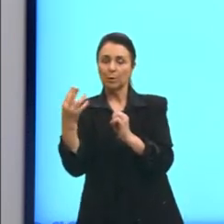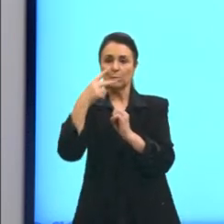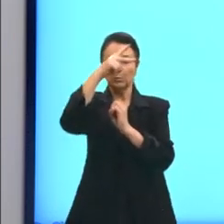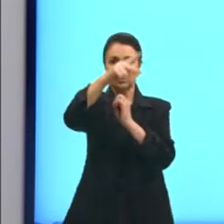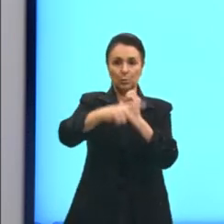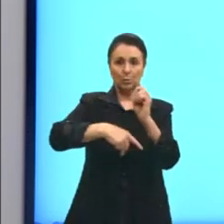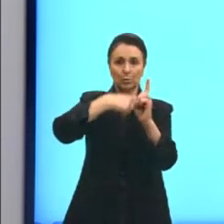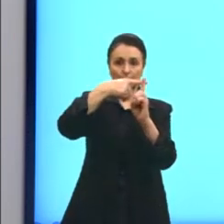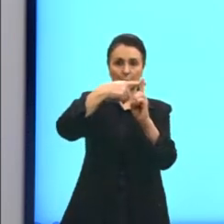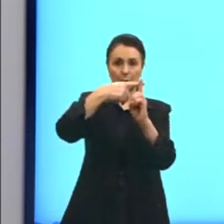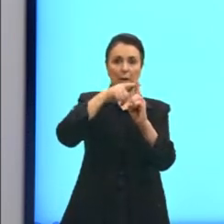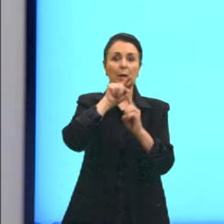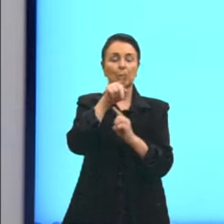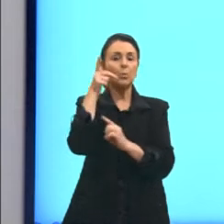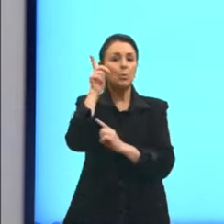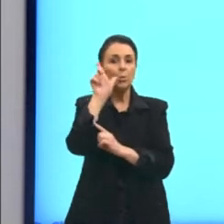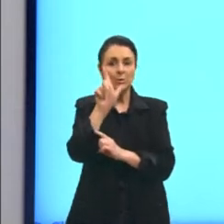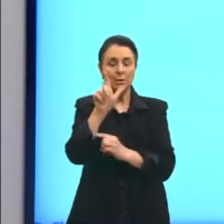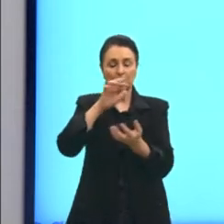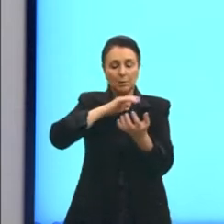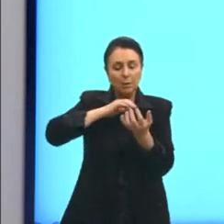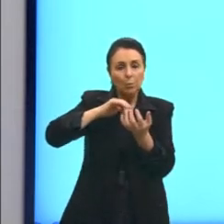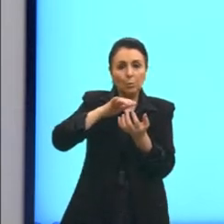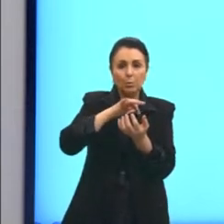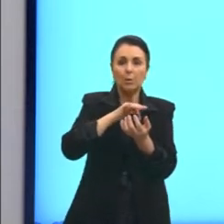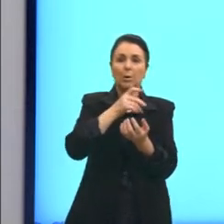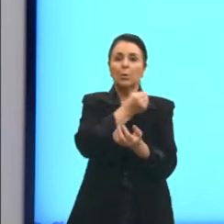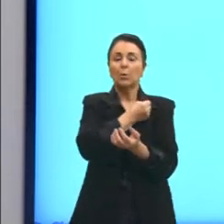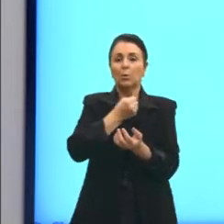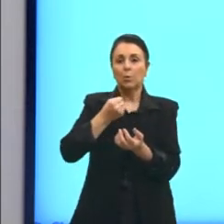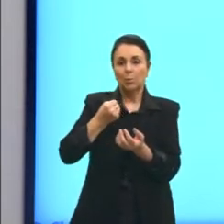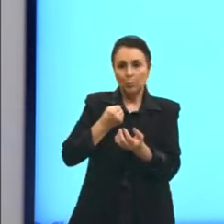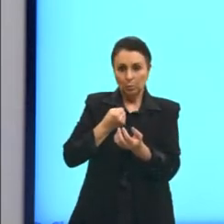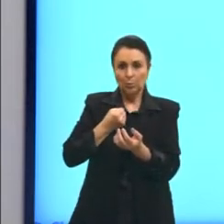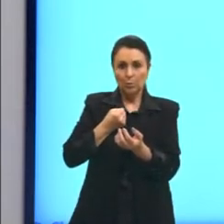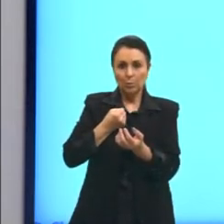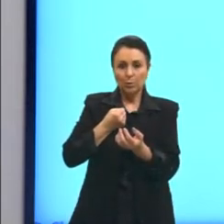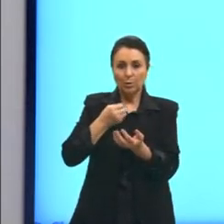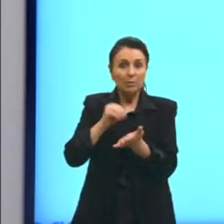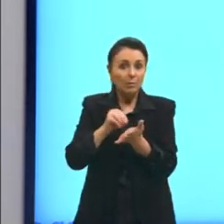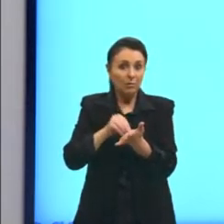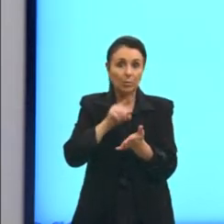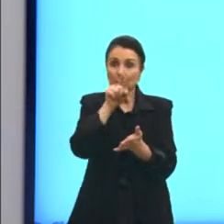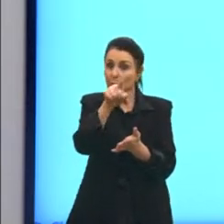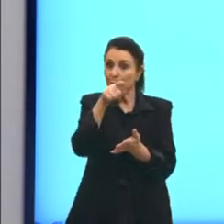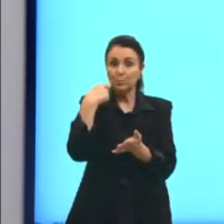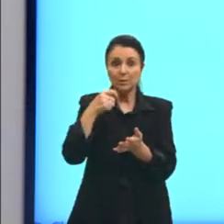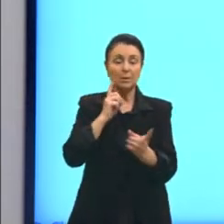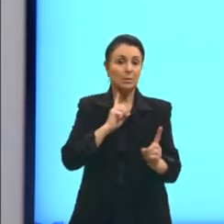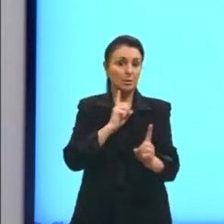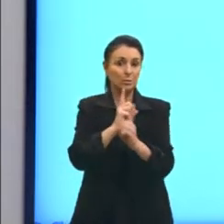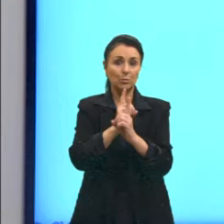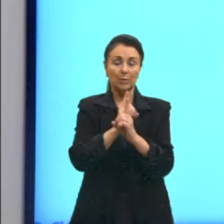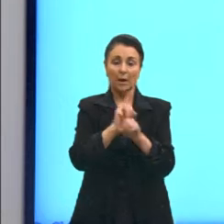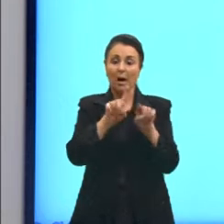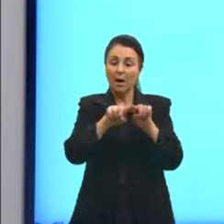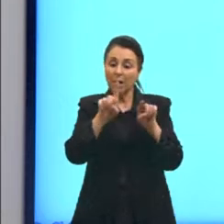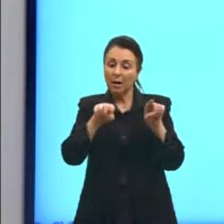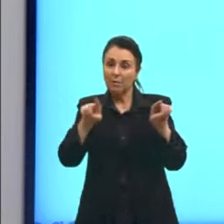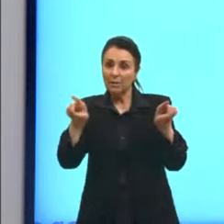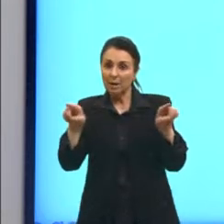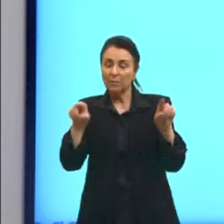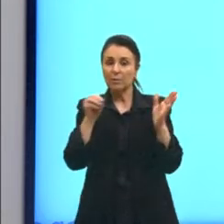dois dados você consegue calcular o número que está faltando né O restante a variável da